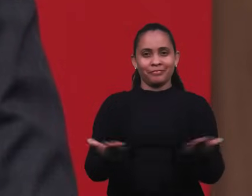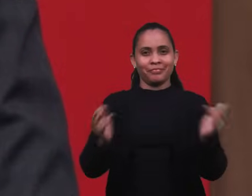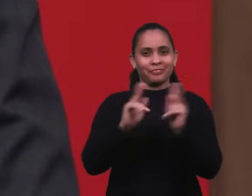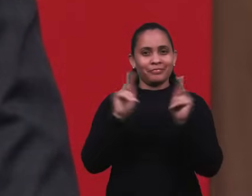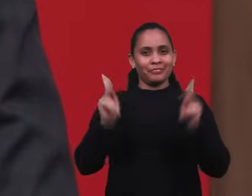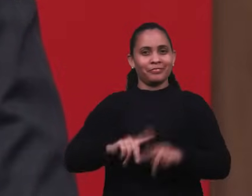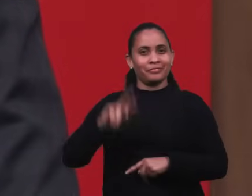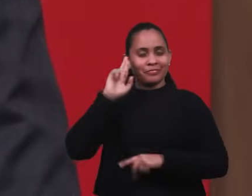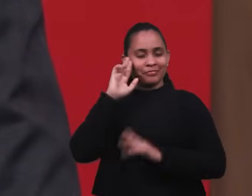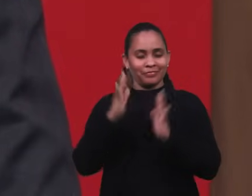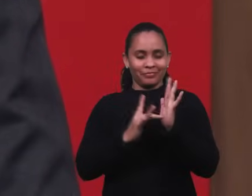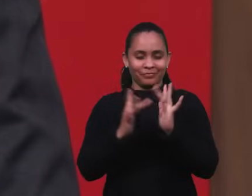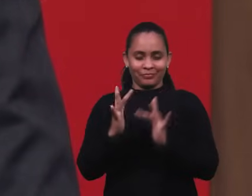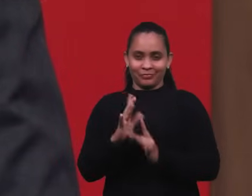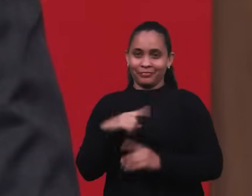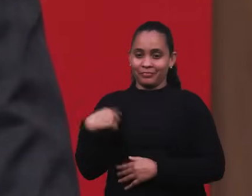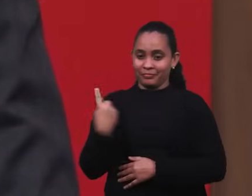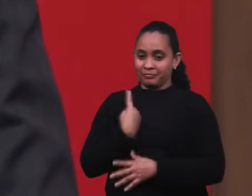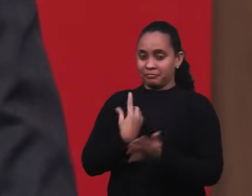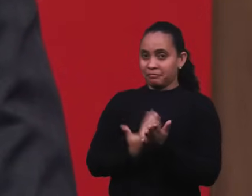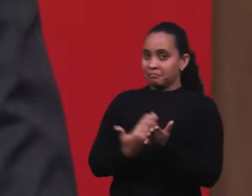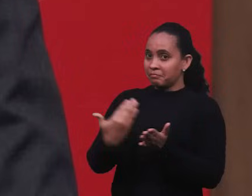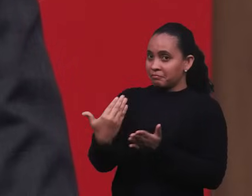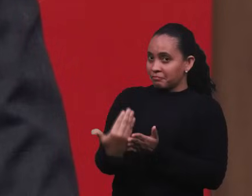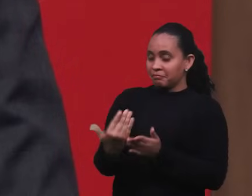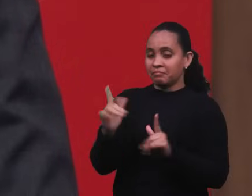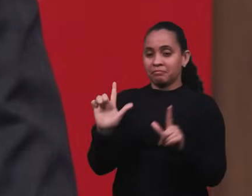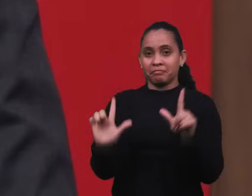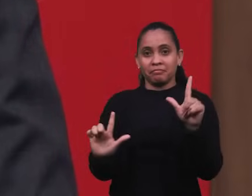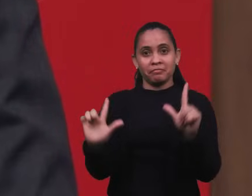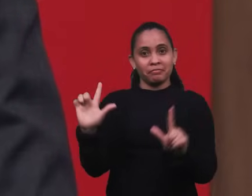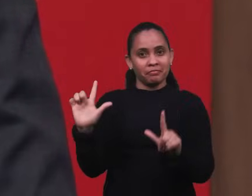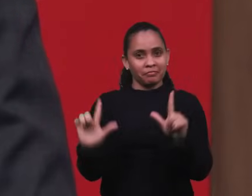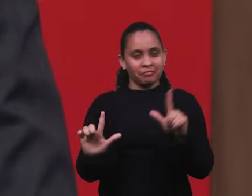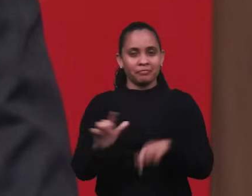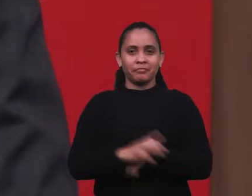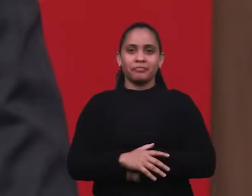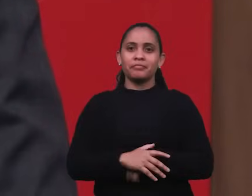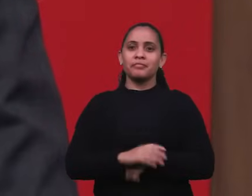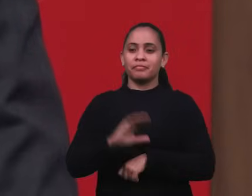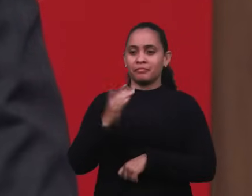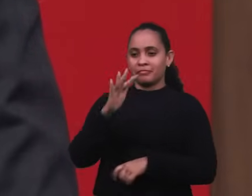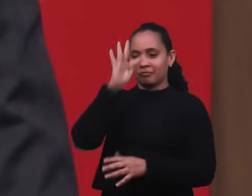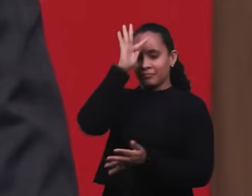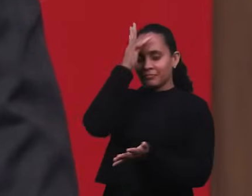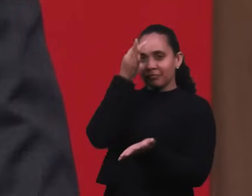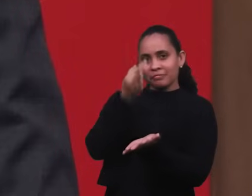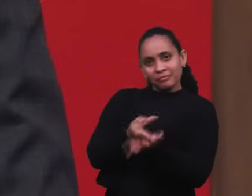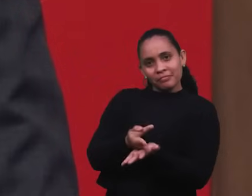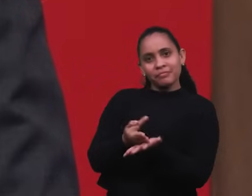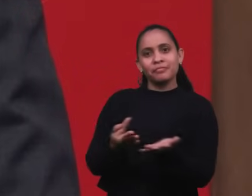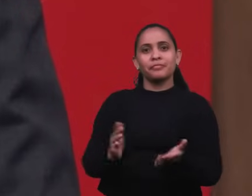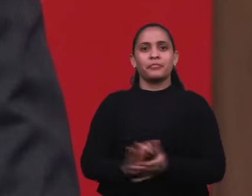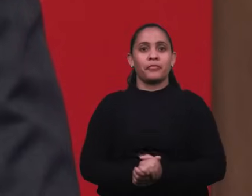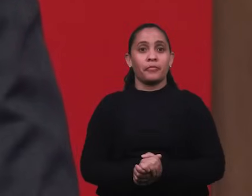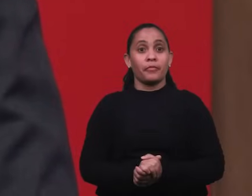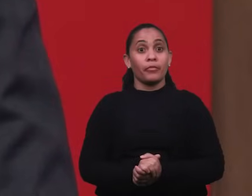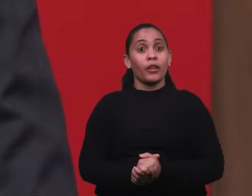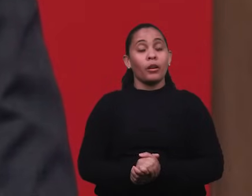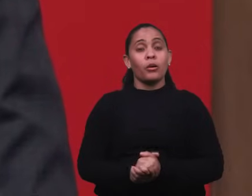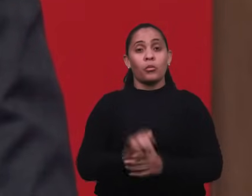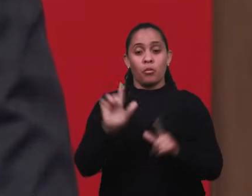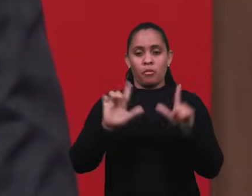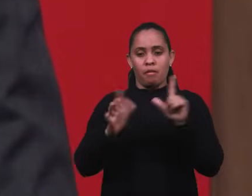Senhor Jesus. Estamos iniciando agora mais um episódio do programa Ciência e Fé. E como no último